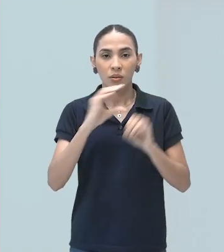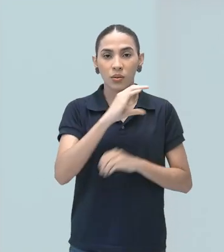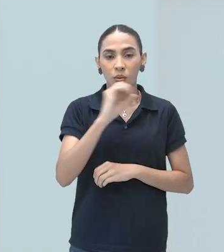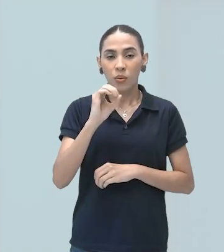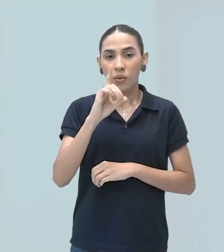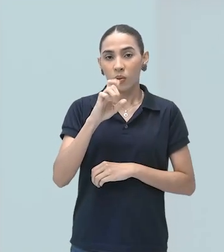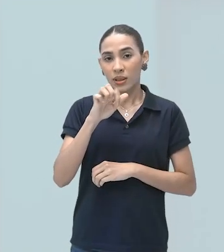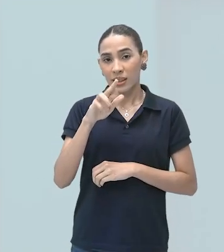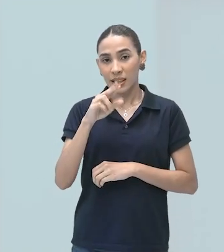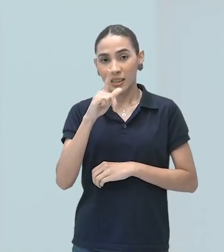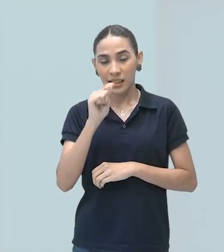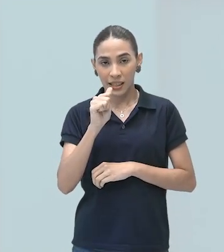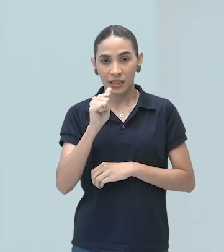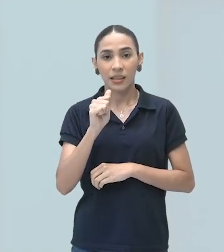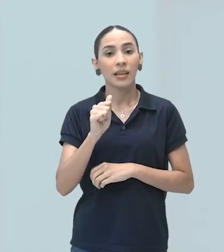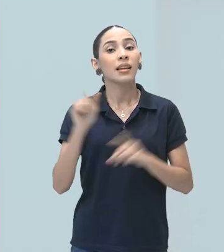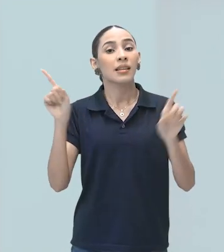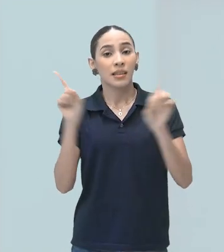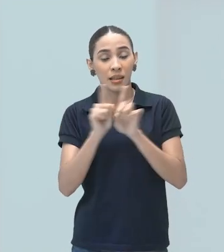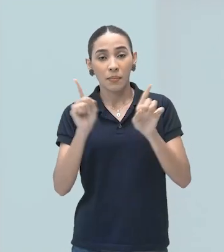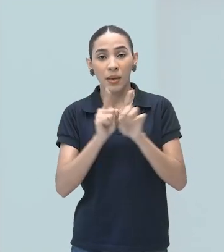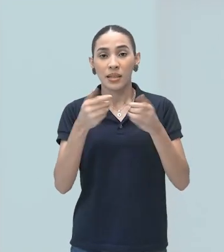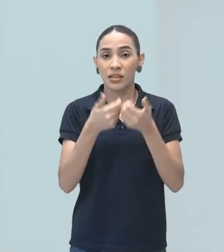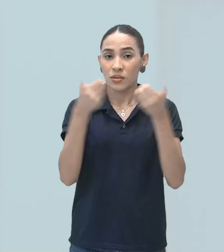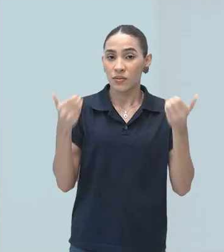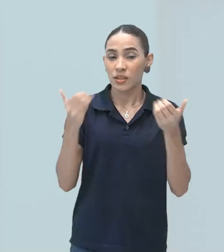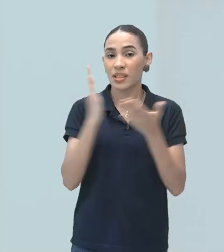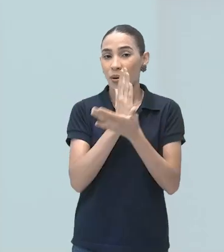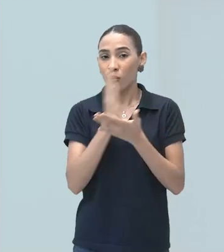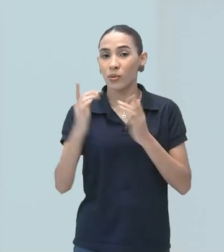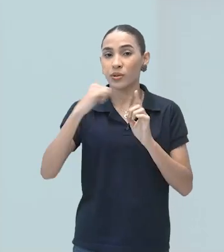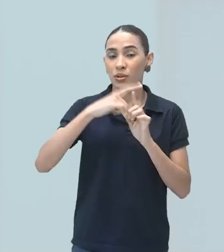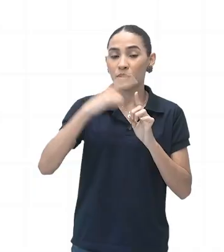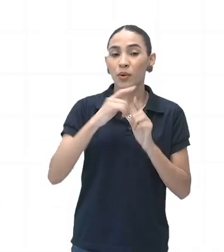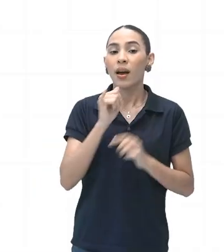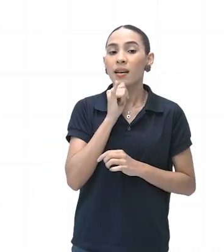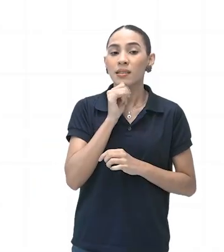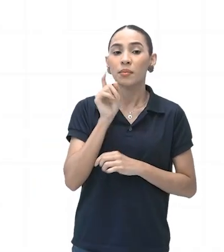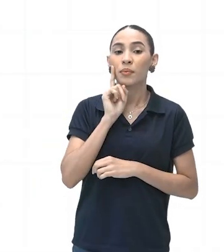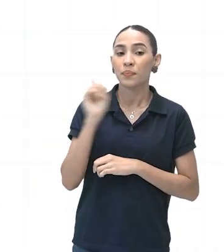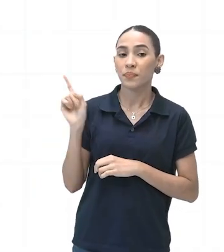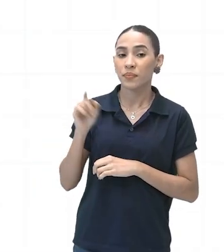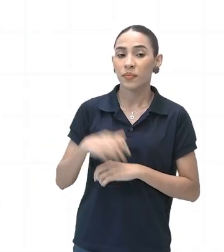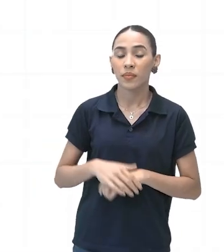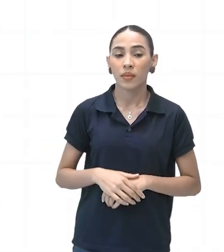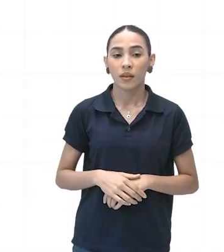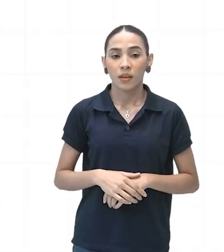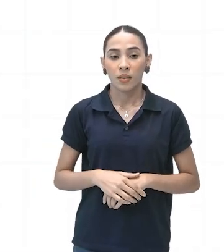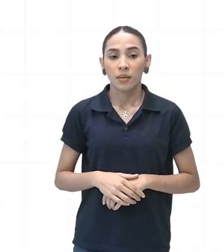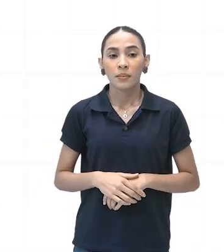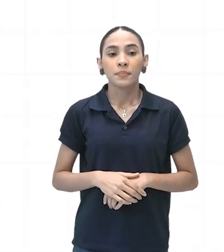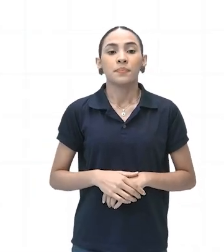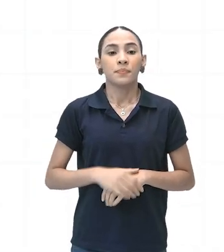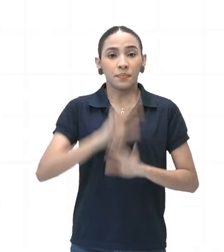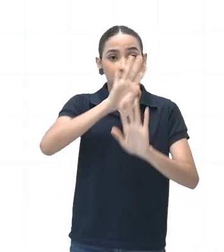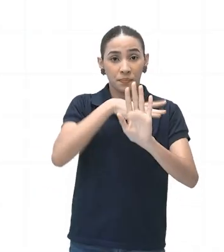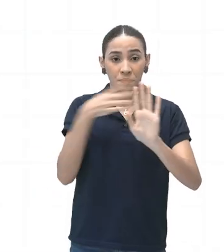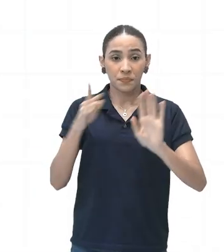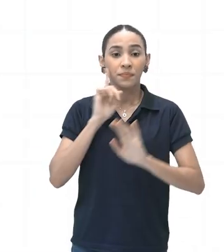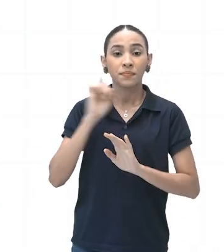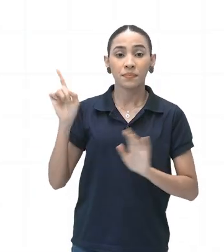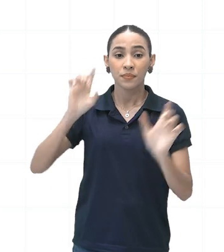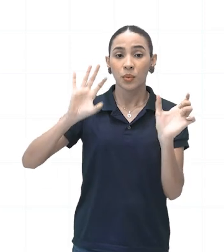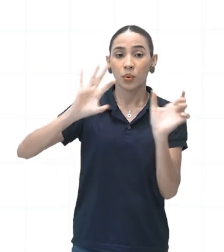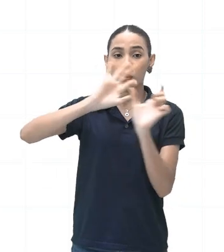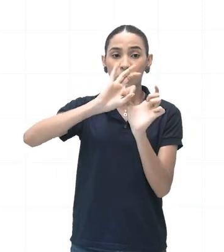coordenada. E as orações coordenadas também se dividem em alguns tipos. Observem comigo na tabela. Então, eu tenho aqui esse quadro das